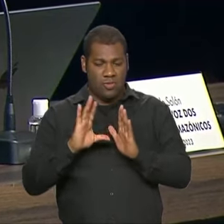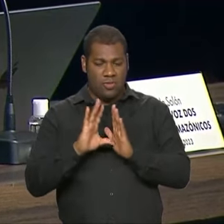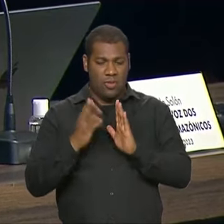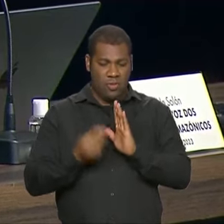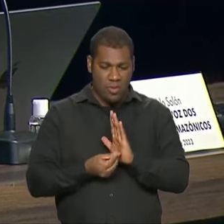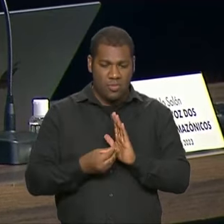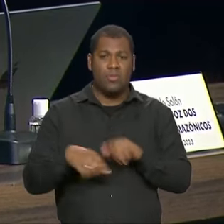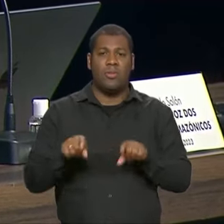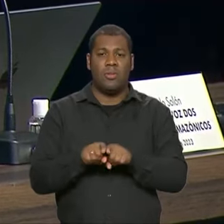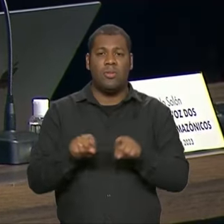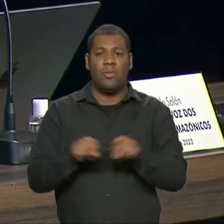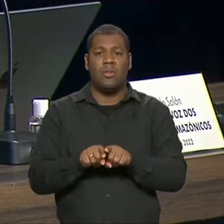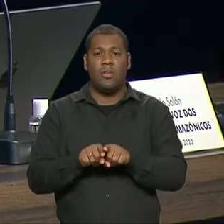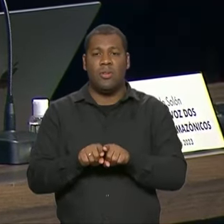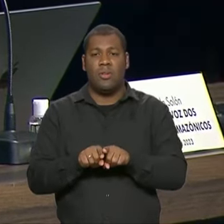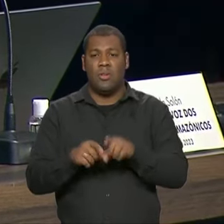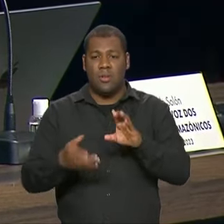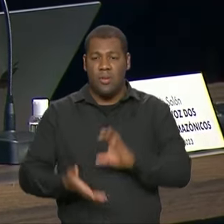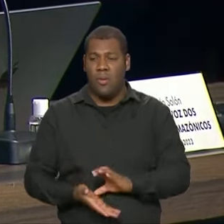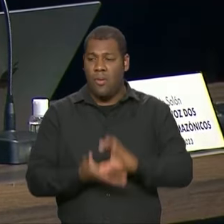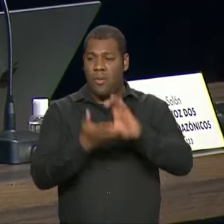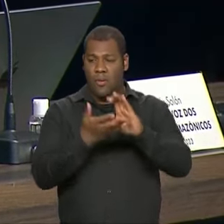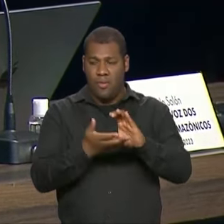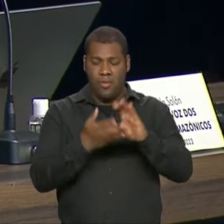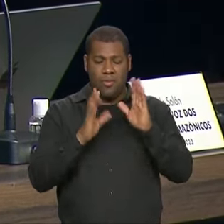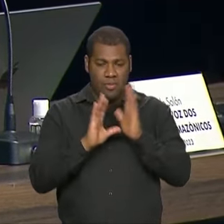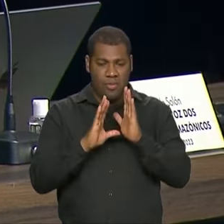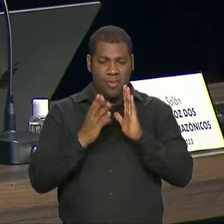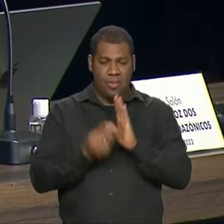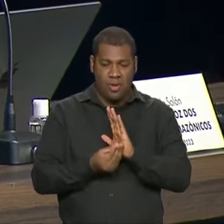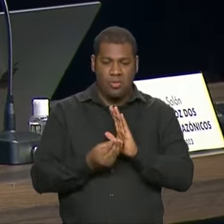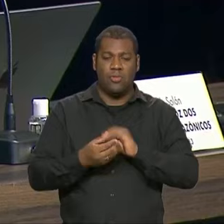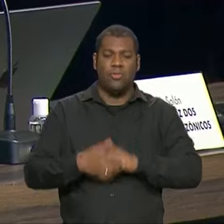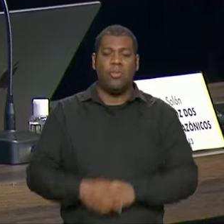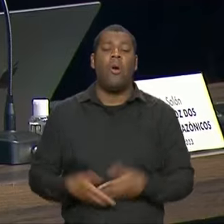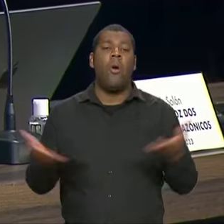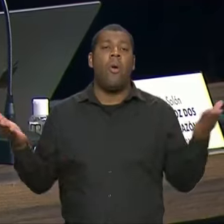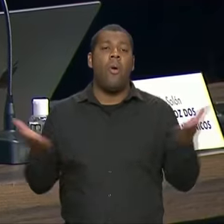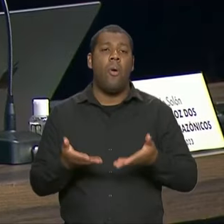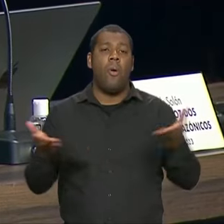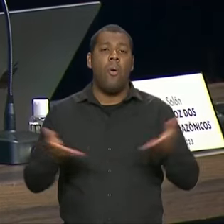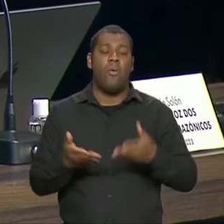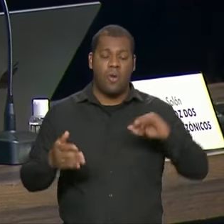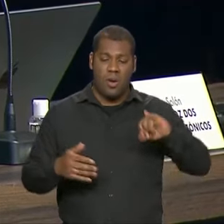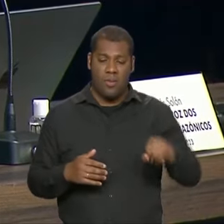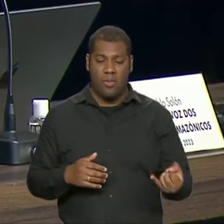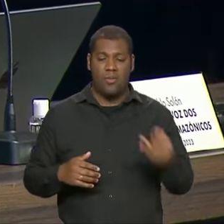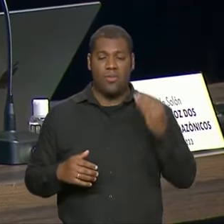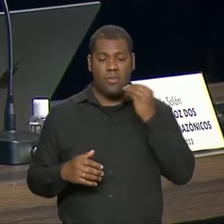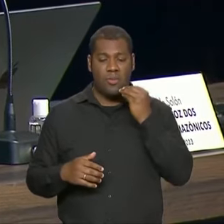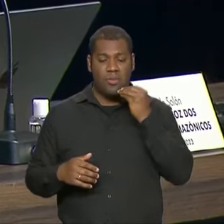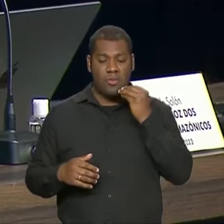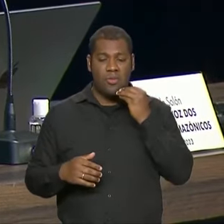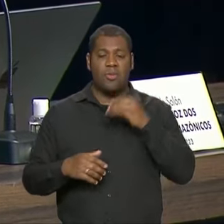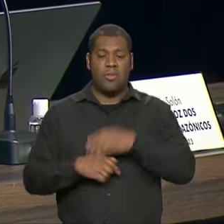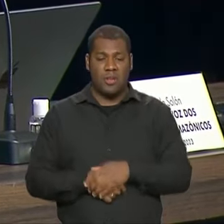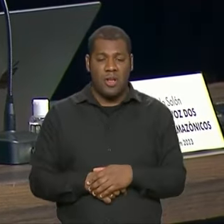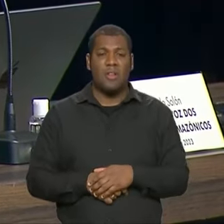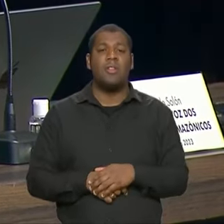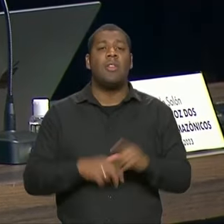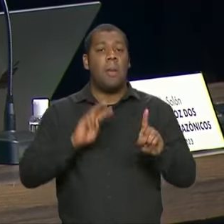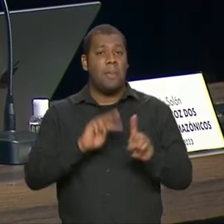Pan-Amazônica e a Assembleia pela Amazônia. Especialmente nesta oportunidade, eu tento falar a partir da perspectiva